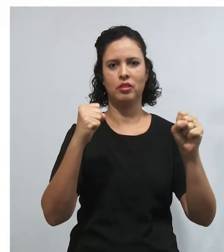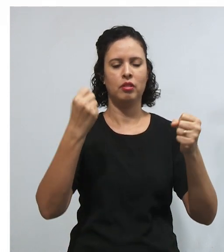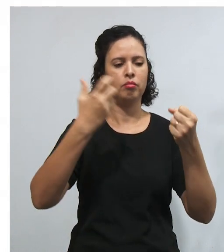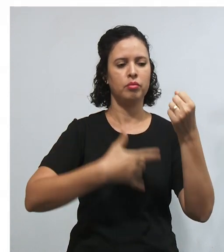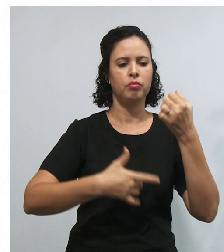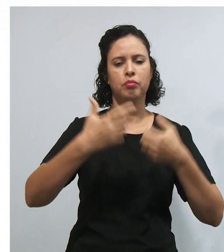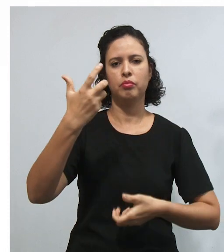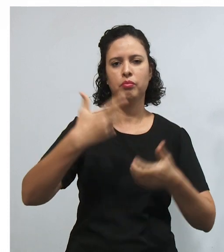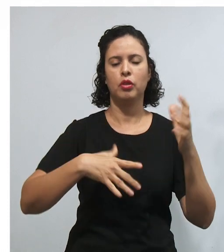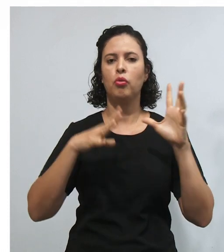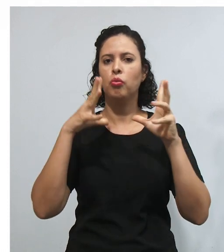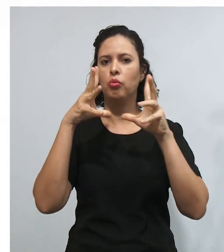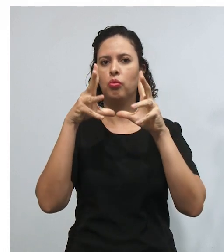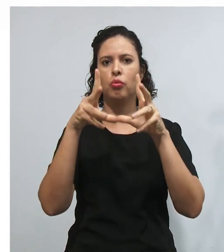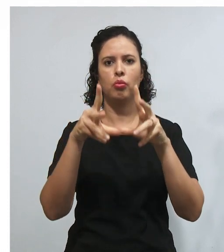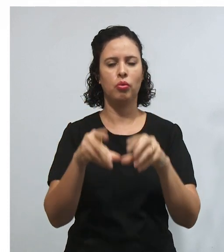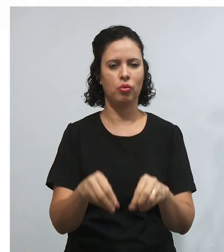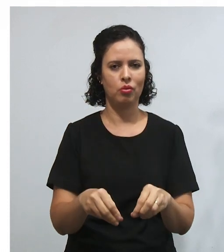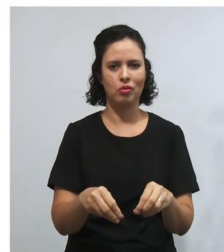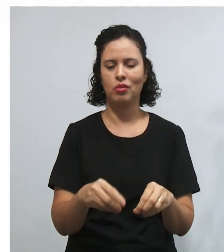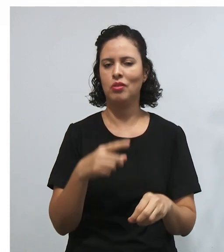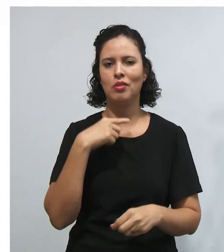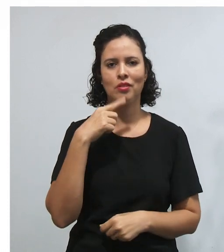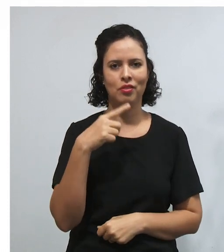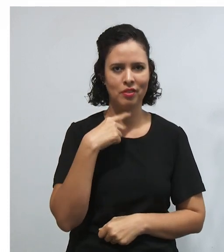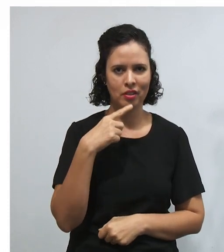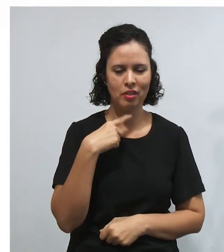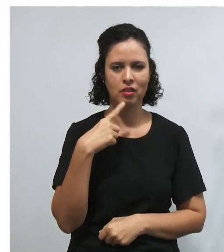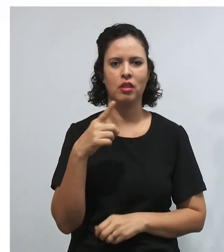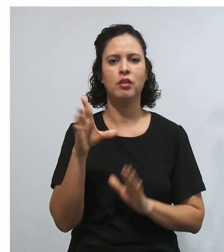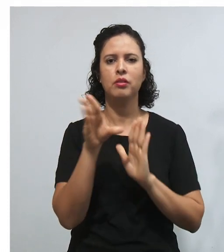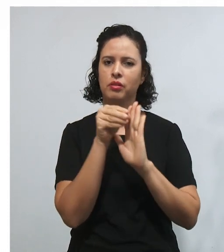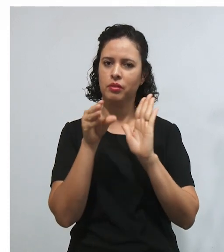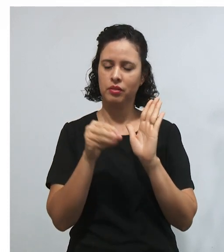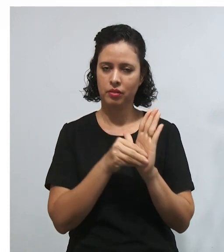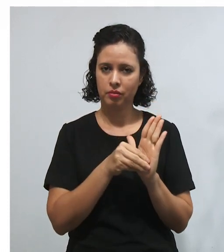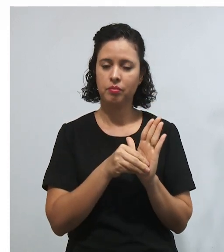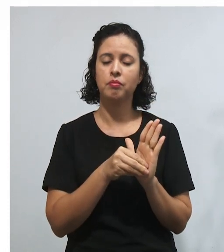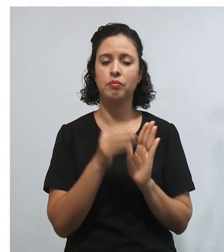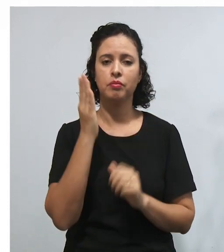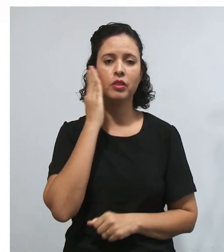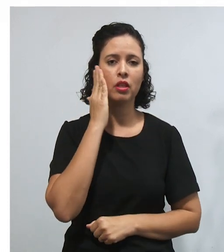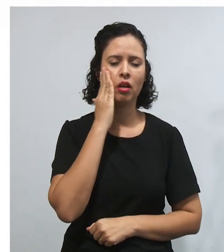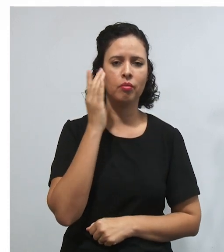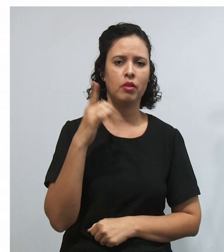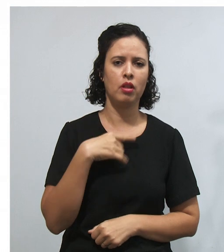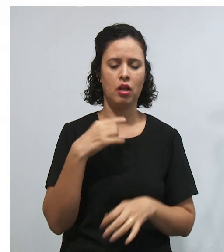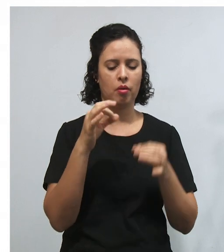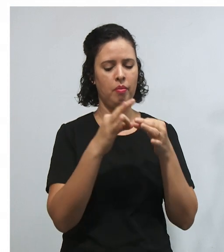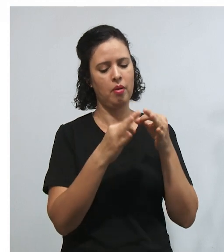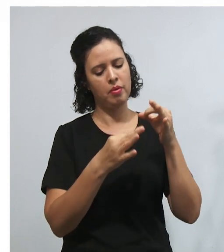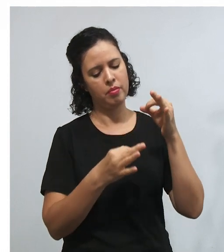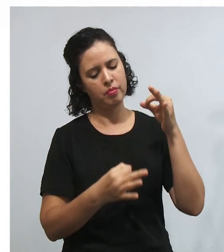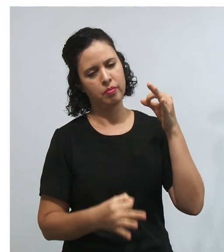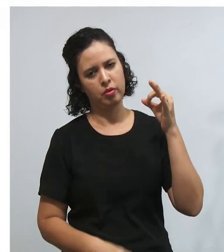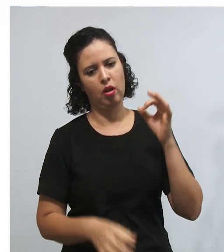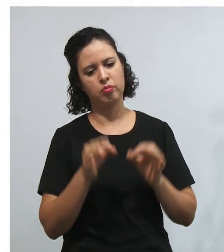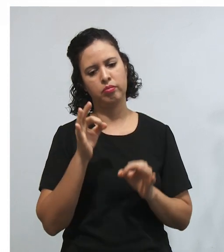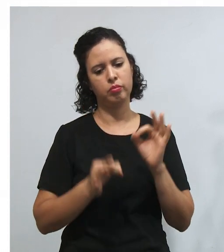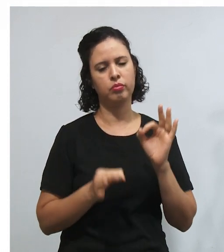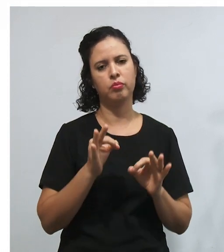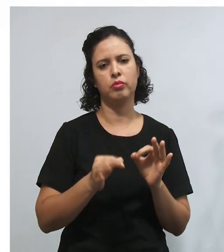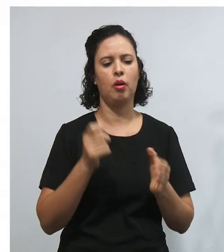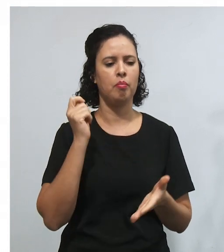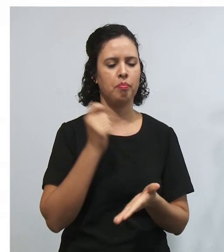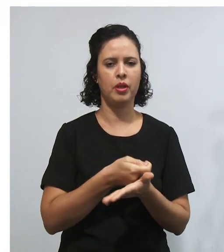falarmos sobre tudo de tudo que tem dentro desses conteúdos. Sabemos que existem muita jurisprudência, muitos